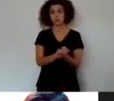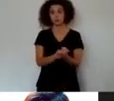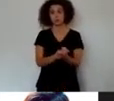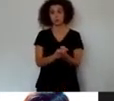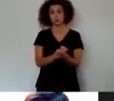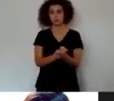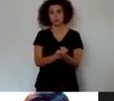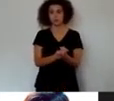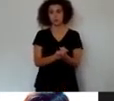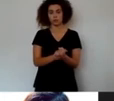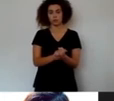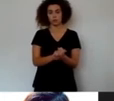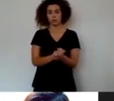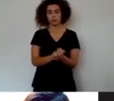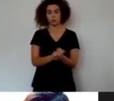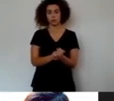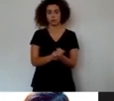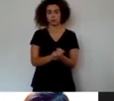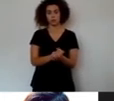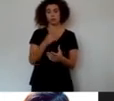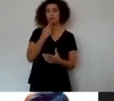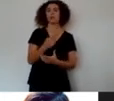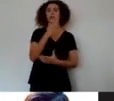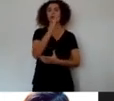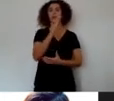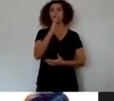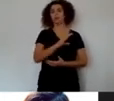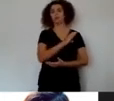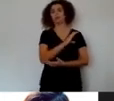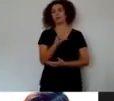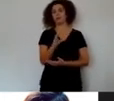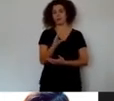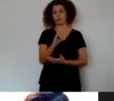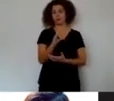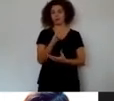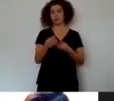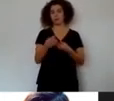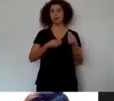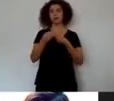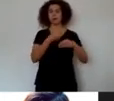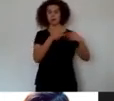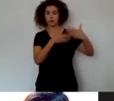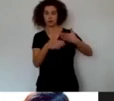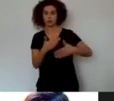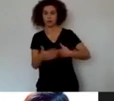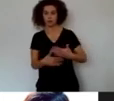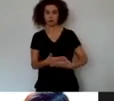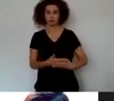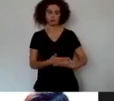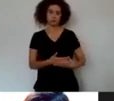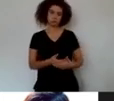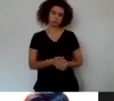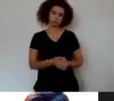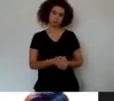ao mesmo tempo, do próprio cristianismo, né? O que é realmente que veio dessa cultura, né, de raça africana não pode. São